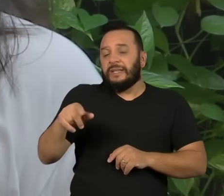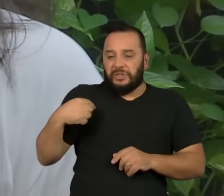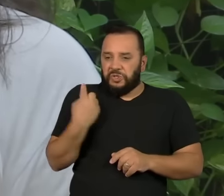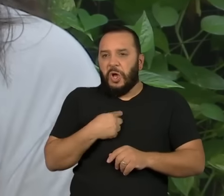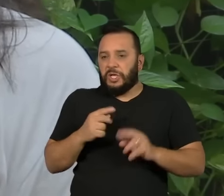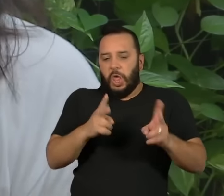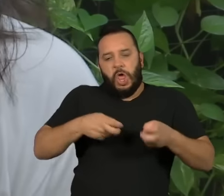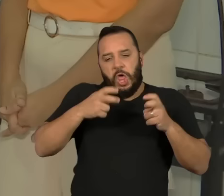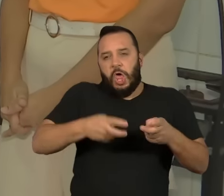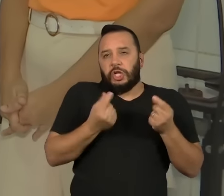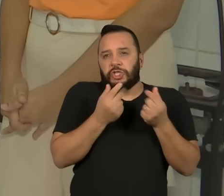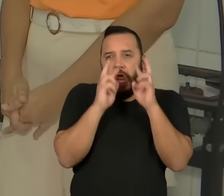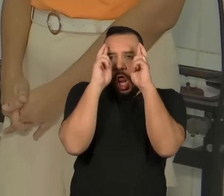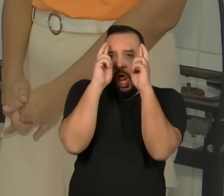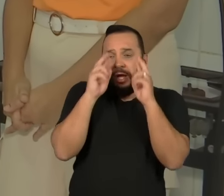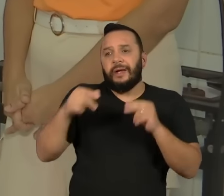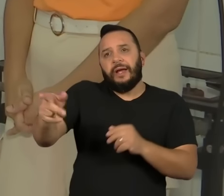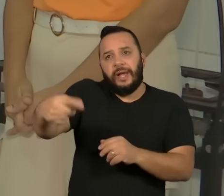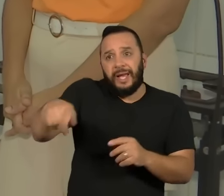conquista do dinheiro por si só.